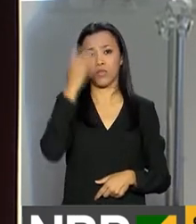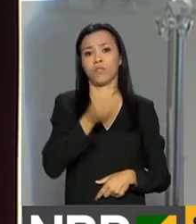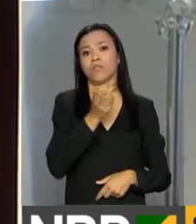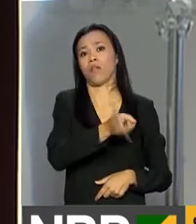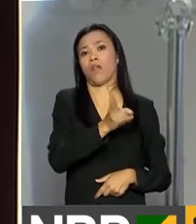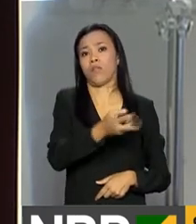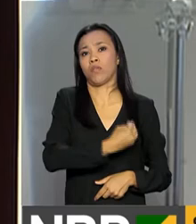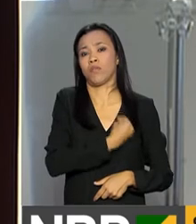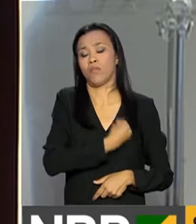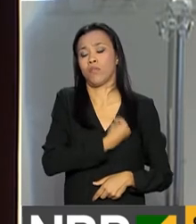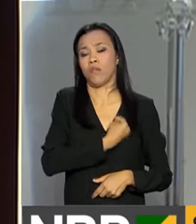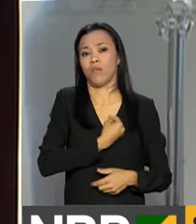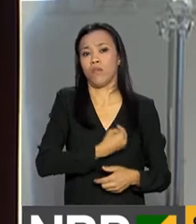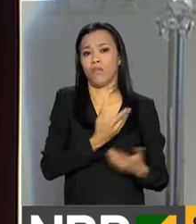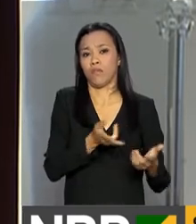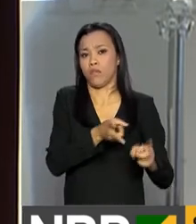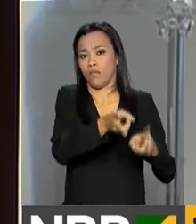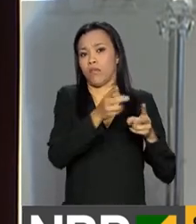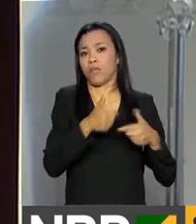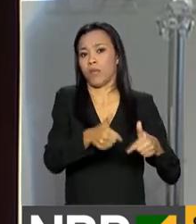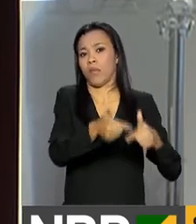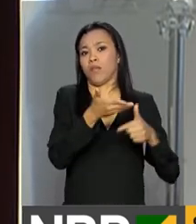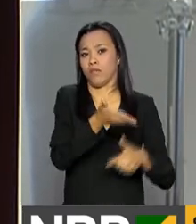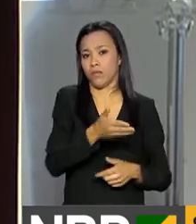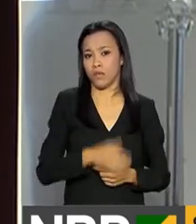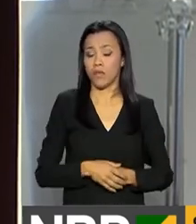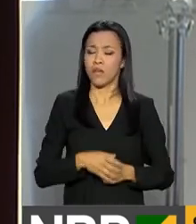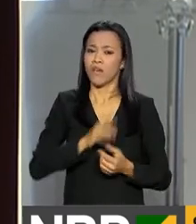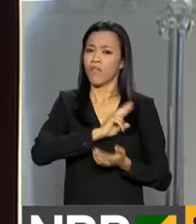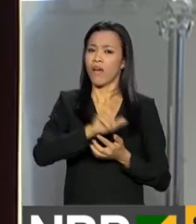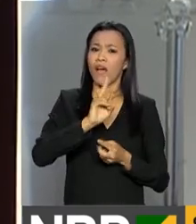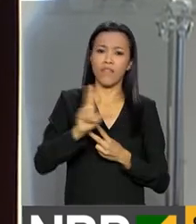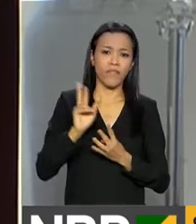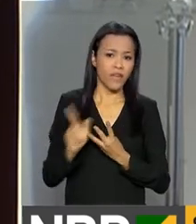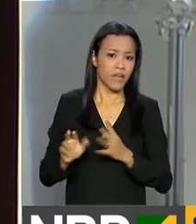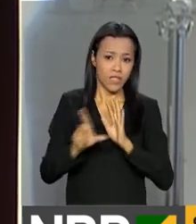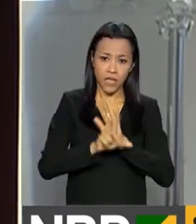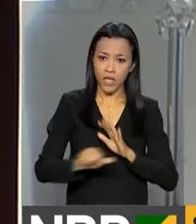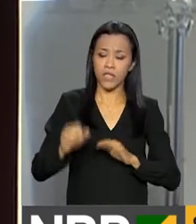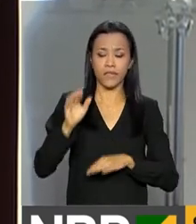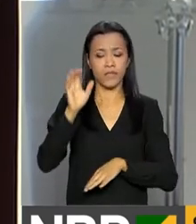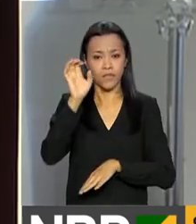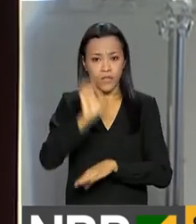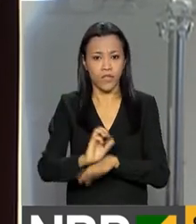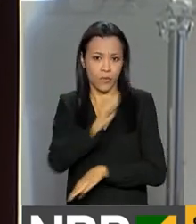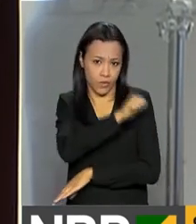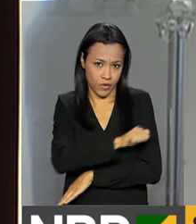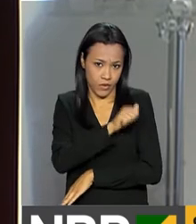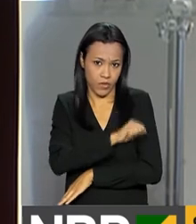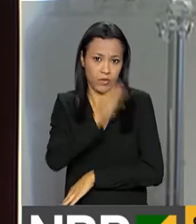nos estados e municípios, aliás, muitas leis foram aprovadas, no Rio foi também, na cidade do Rio,